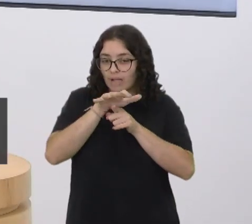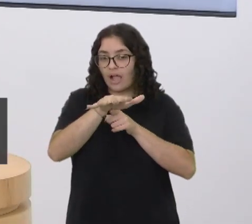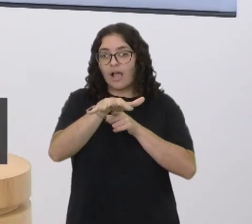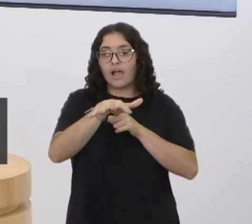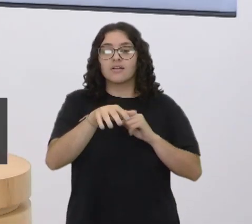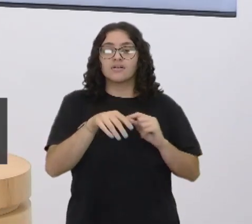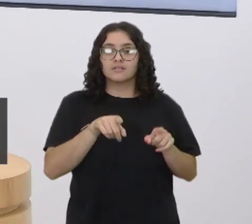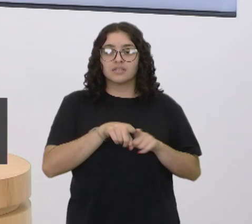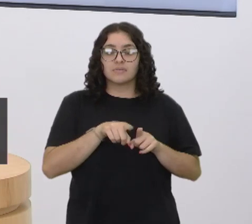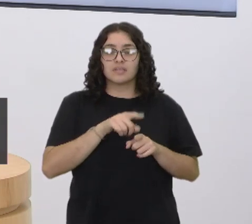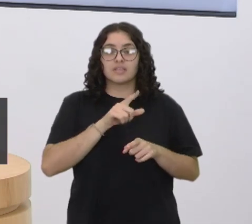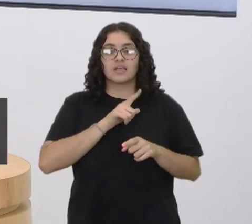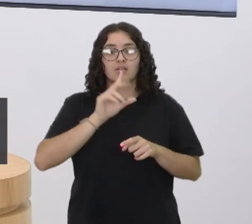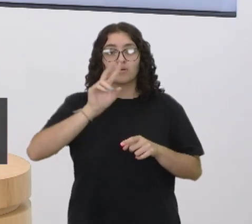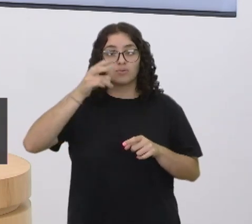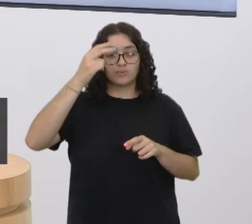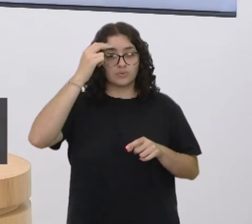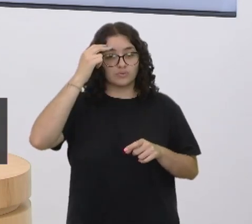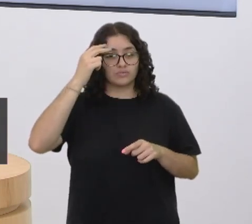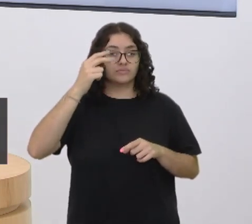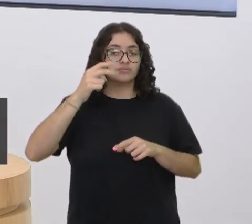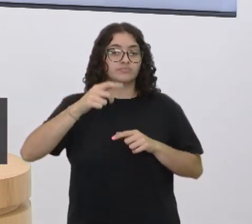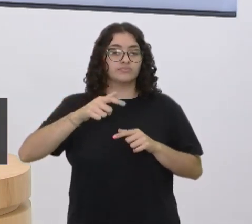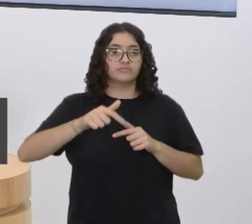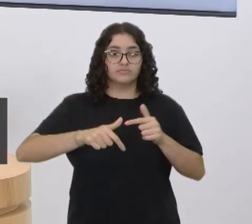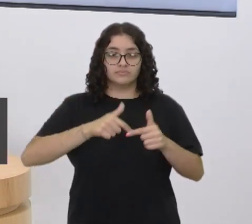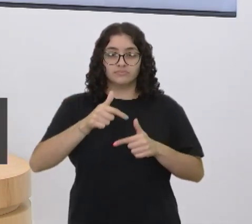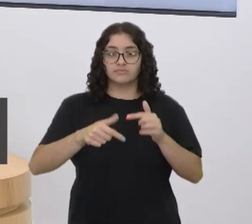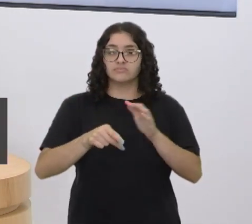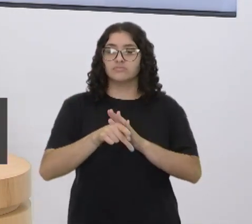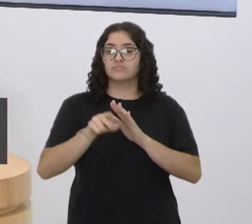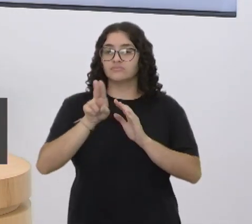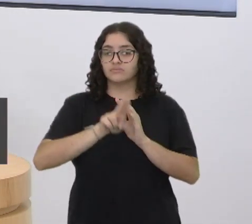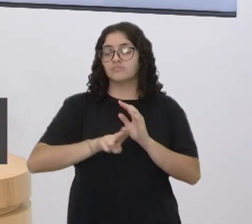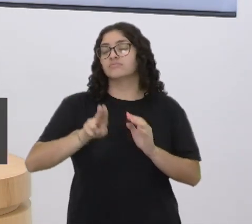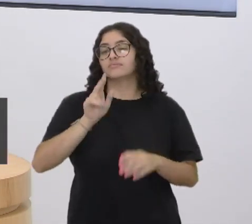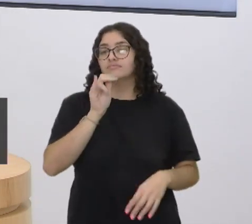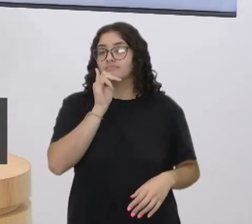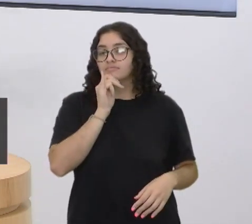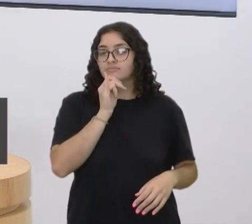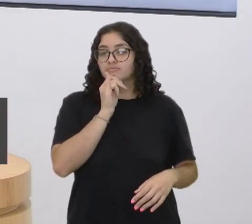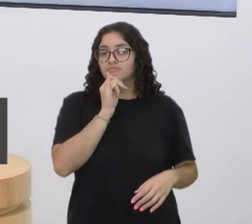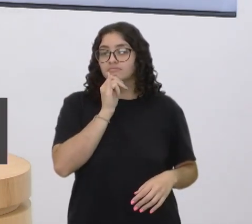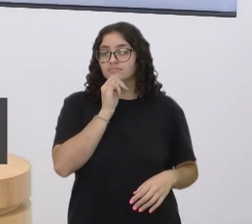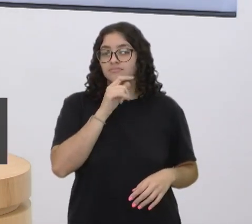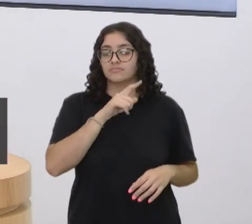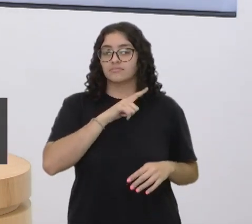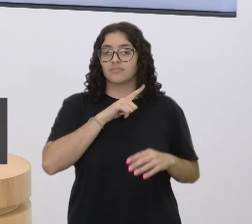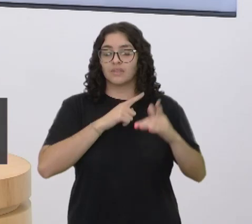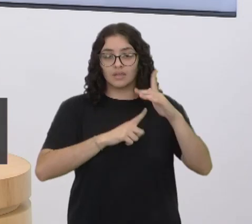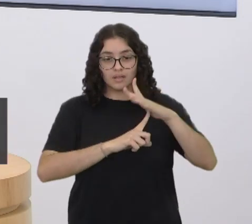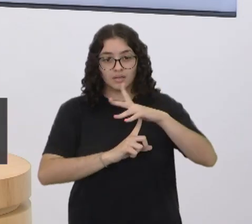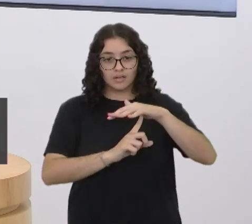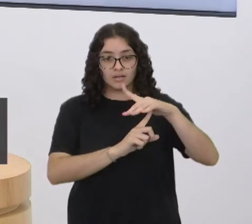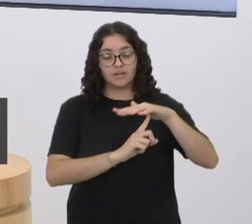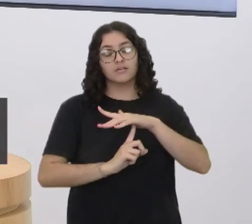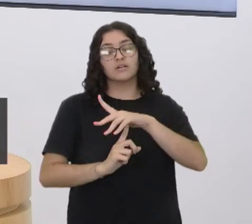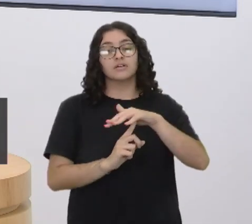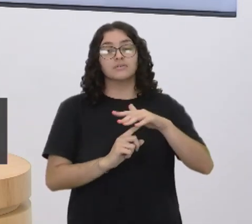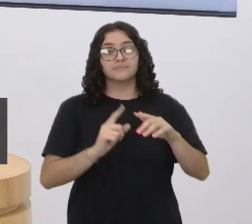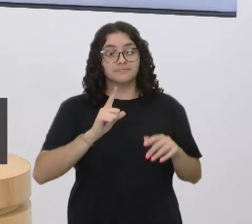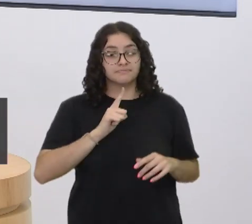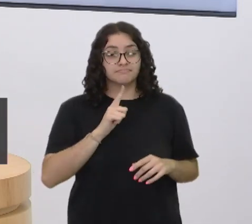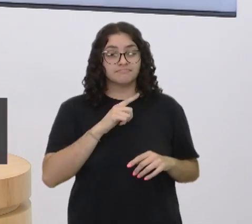serviços culturais, que aí é quando a gente fala sobre o uso cultural da natureza. Então, por exemplo, quando a gente fala de ecoparques, a gente fala de lugares como, por